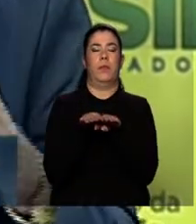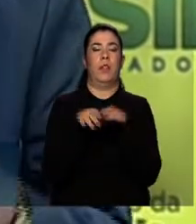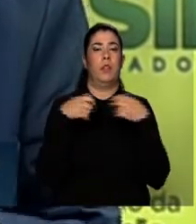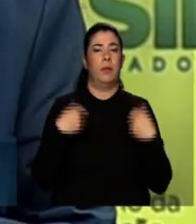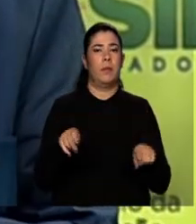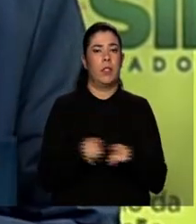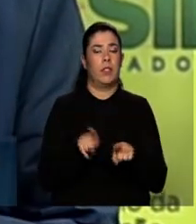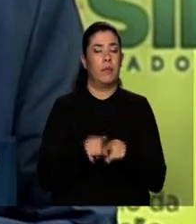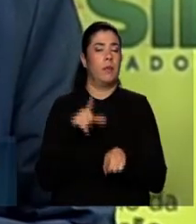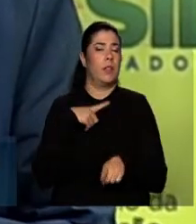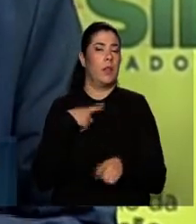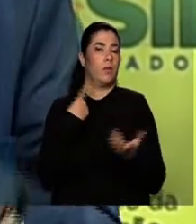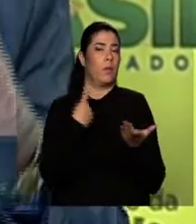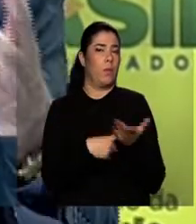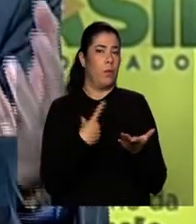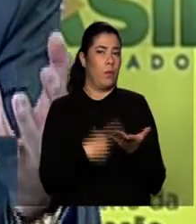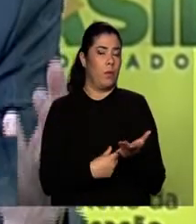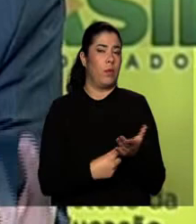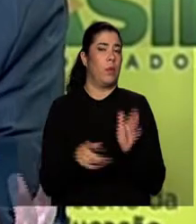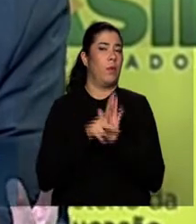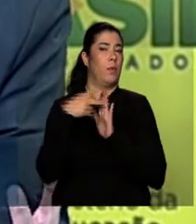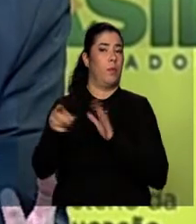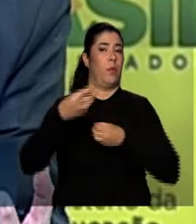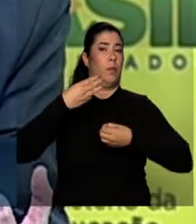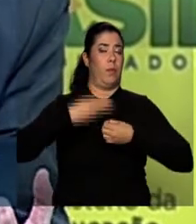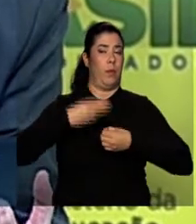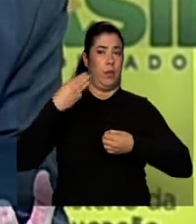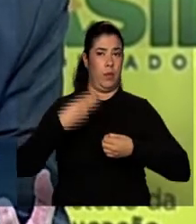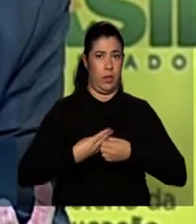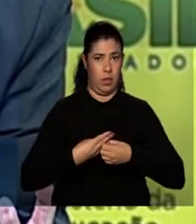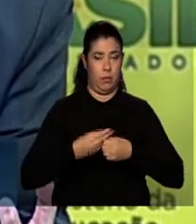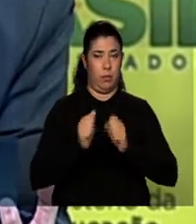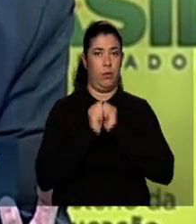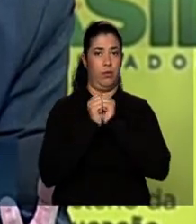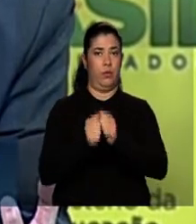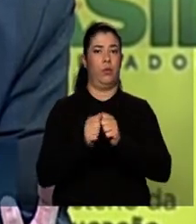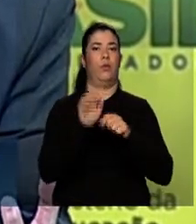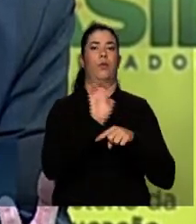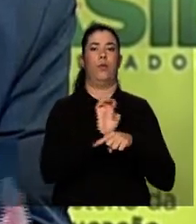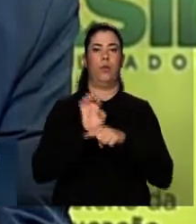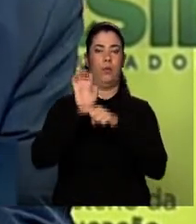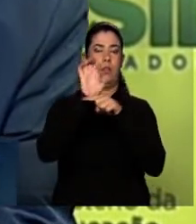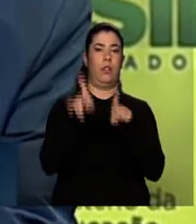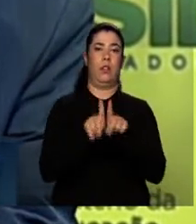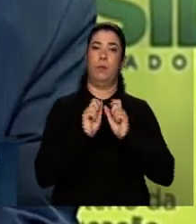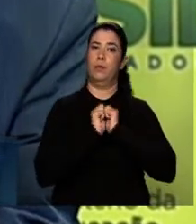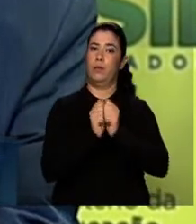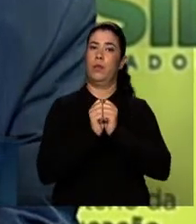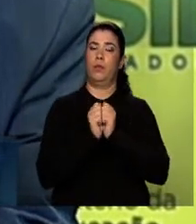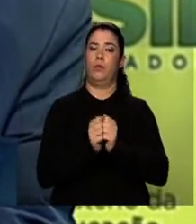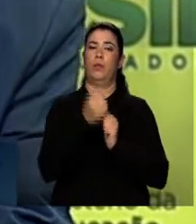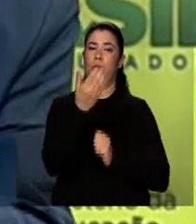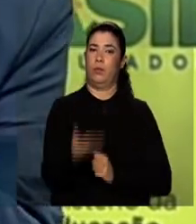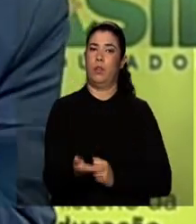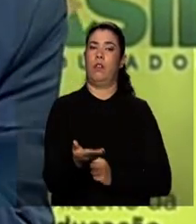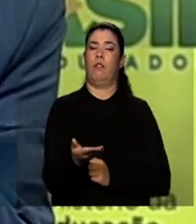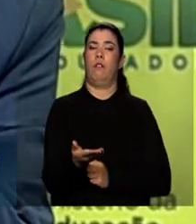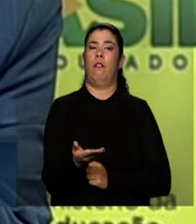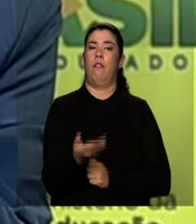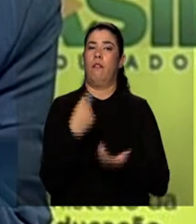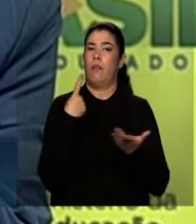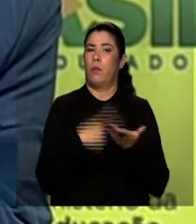Você tem um comprometimento do município, um comprometimento do Estado, e a partir desse comprometimento e